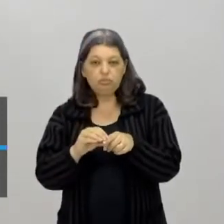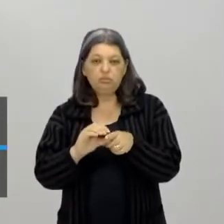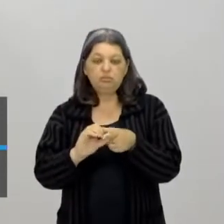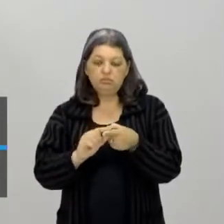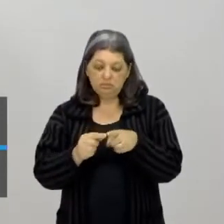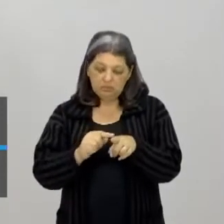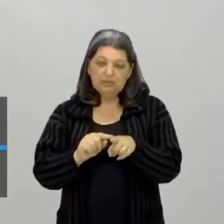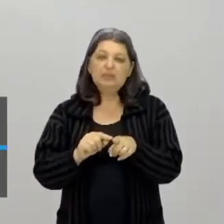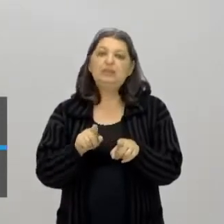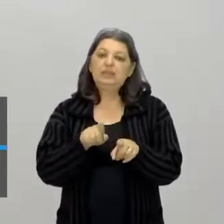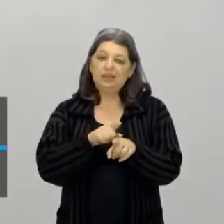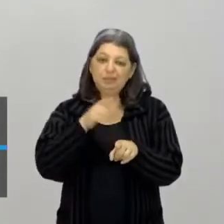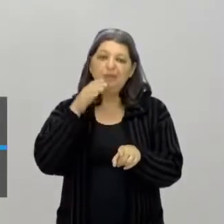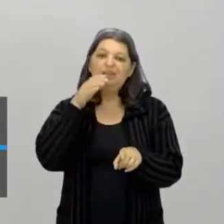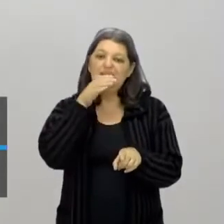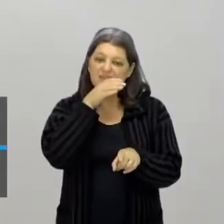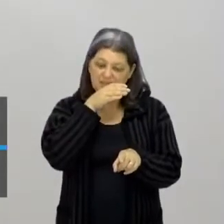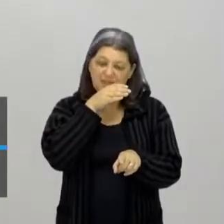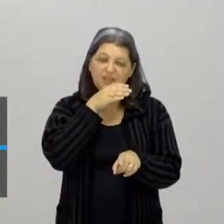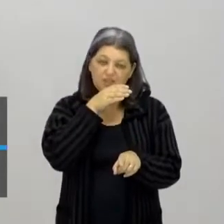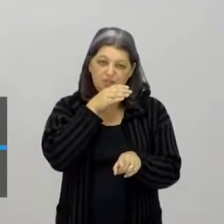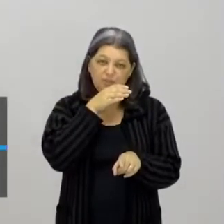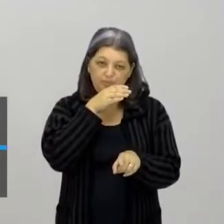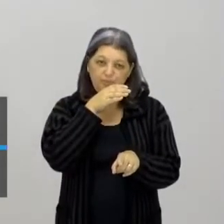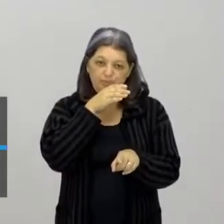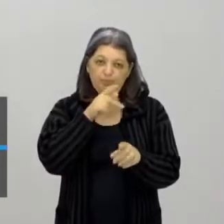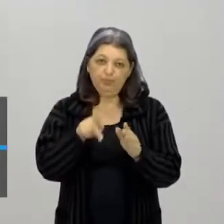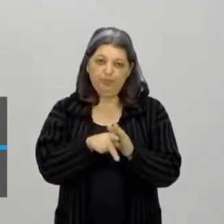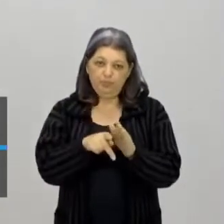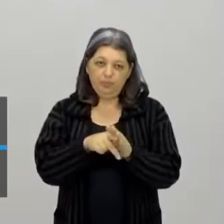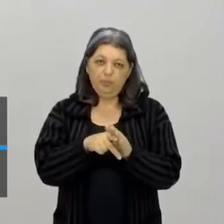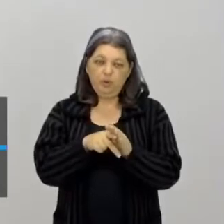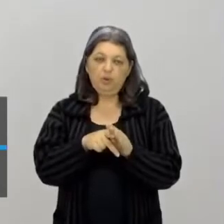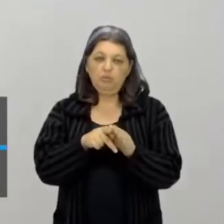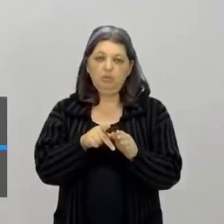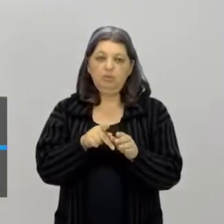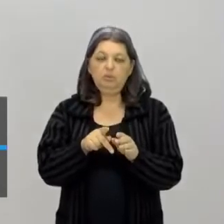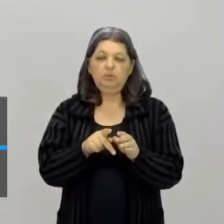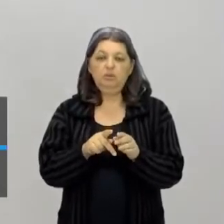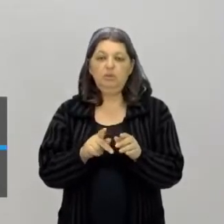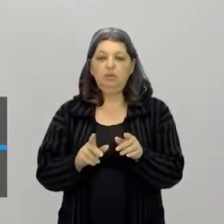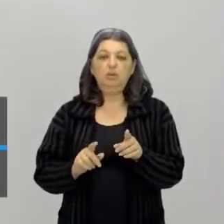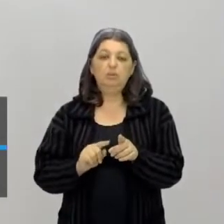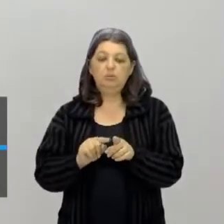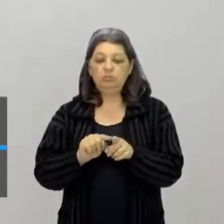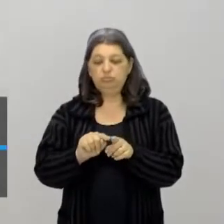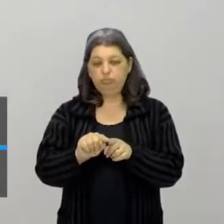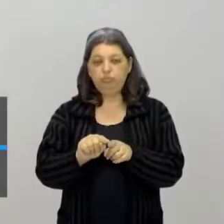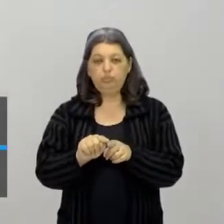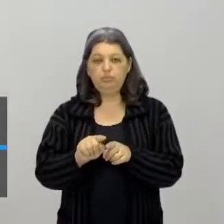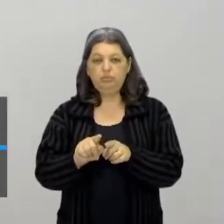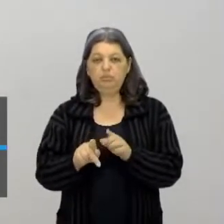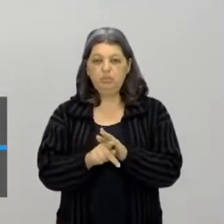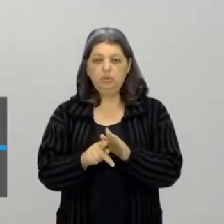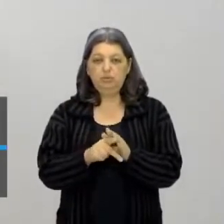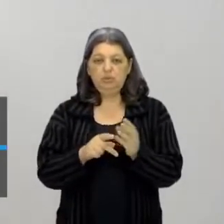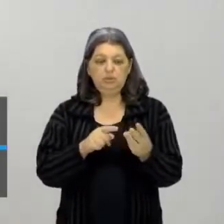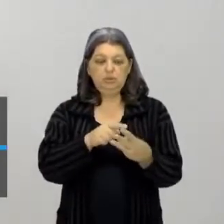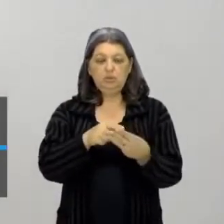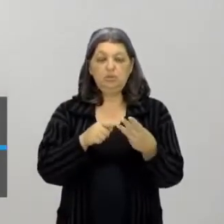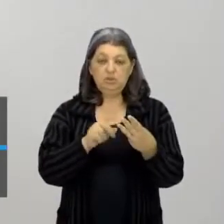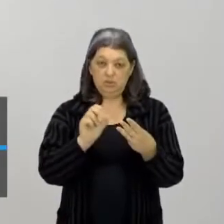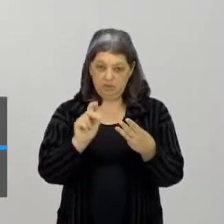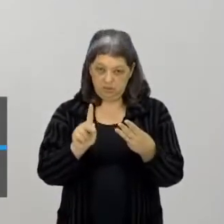esquentando também dentro dele por condução de calor. Condução, convecção e radiação.